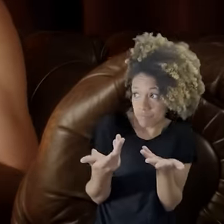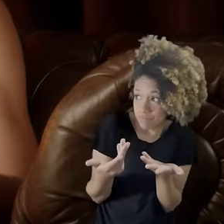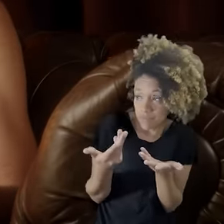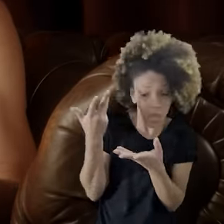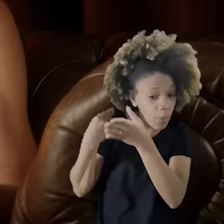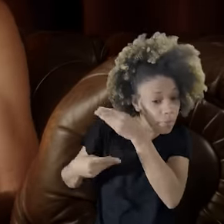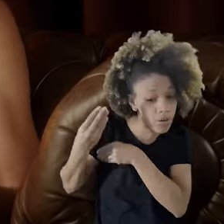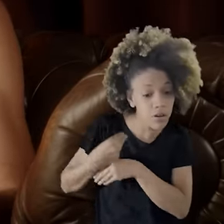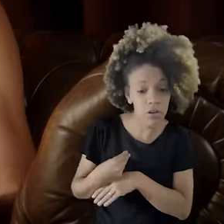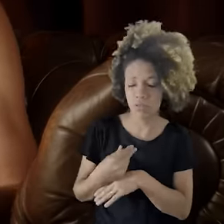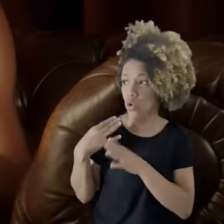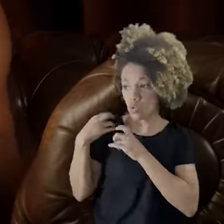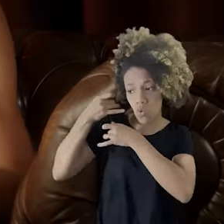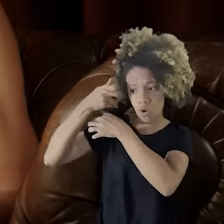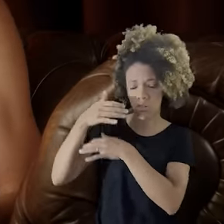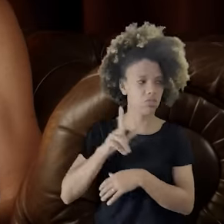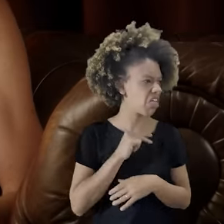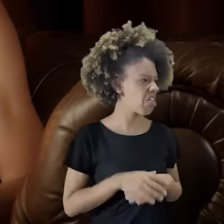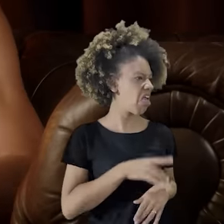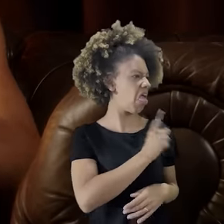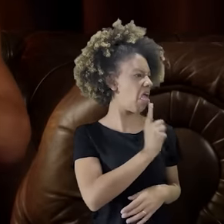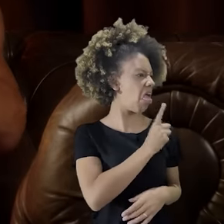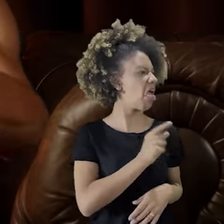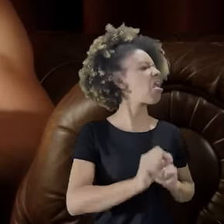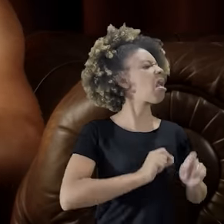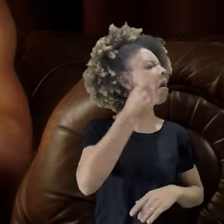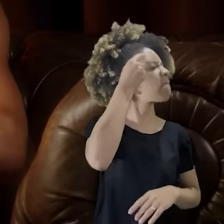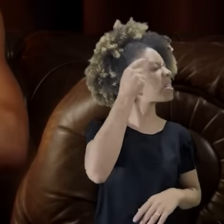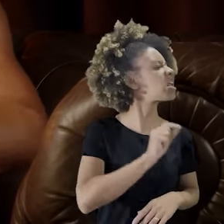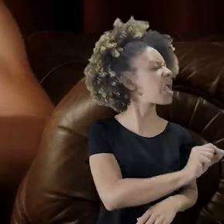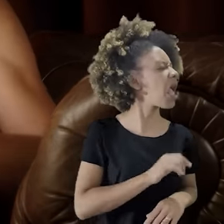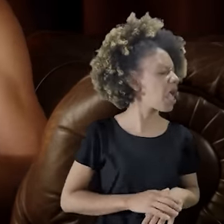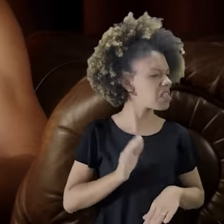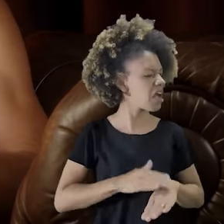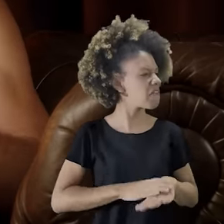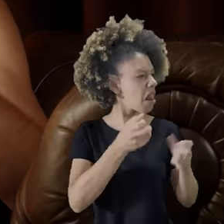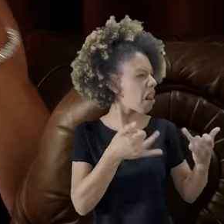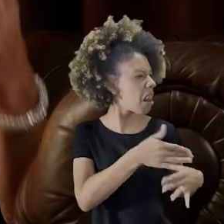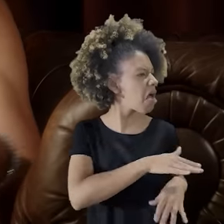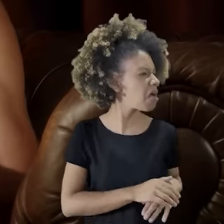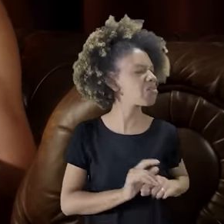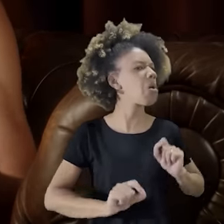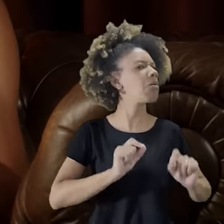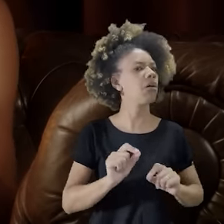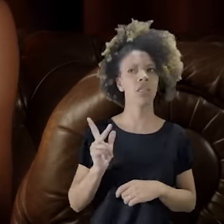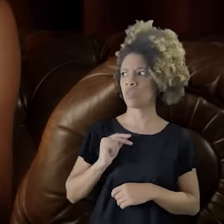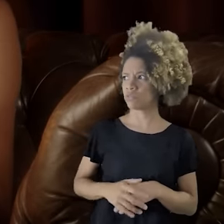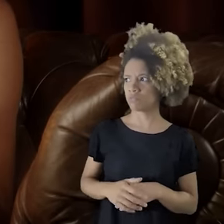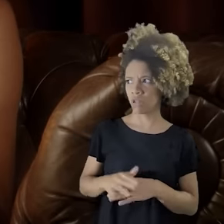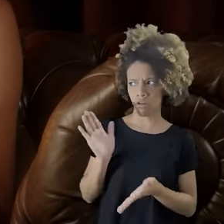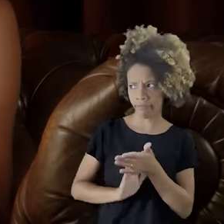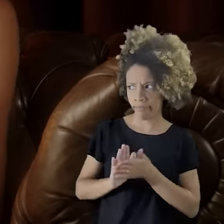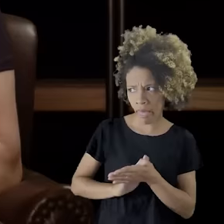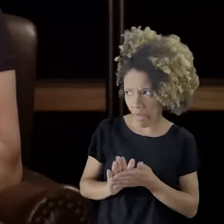o cabelo das crianças é que ela pensa que ela é que ela tá falando do cabelo não sei o que eu tô falando